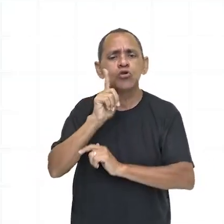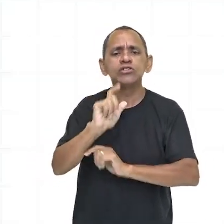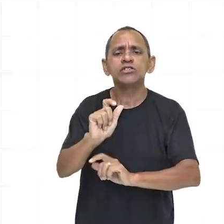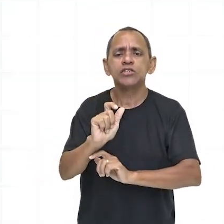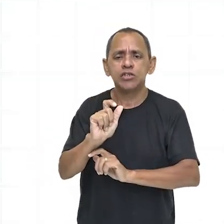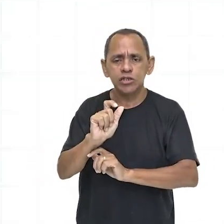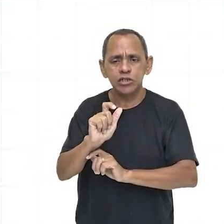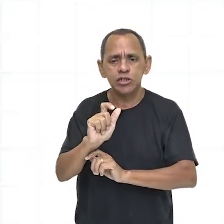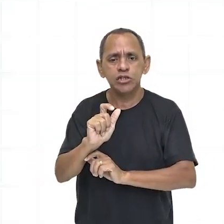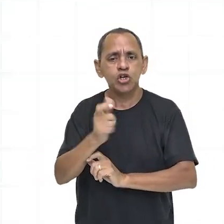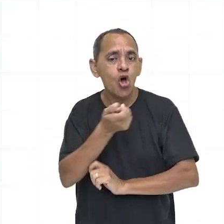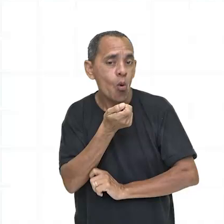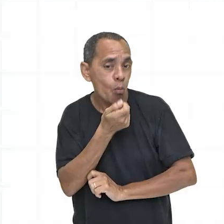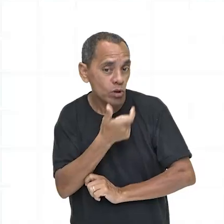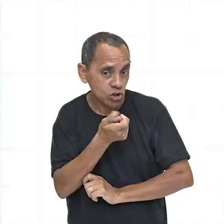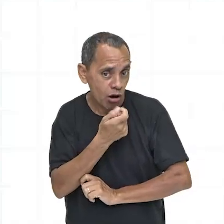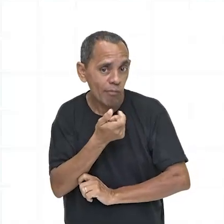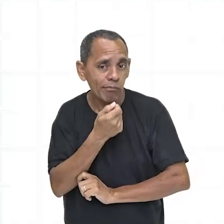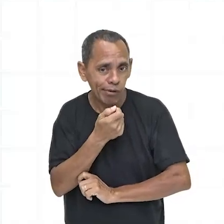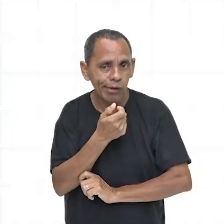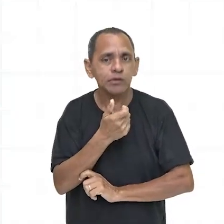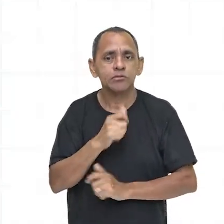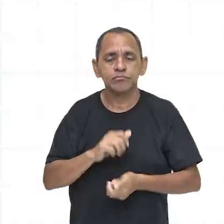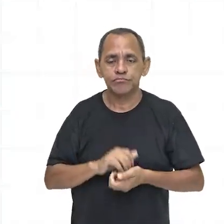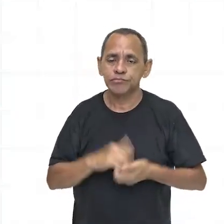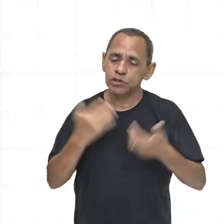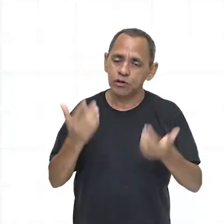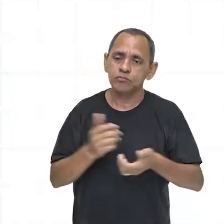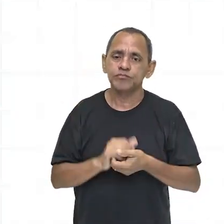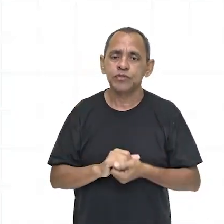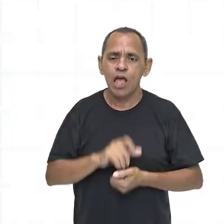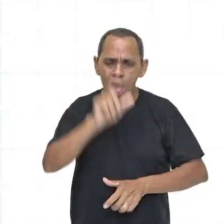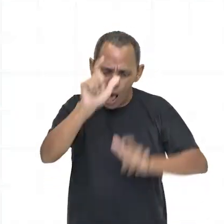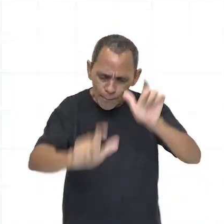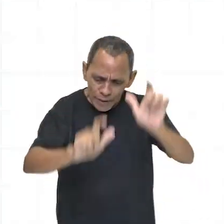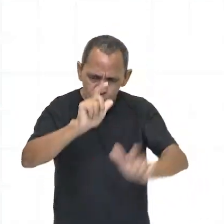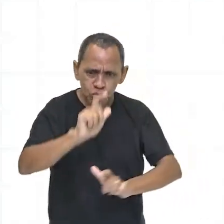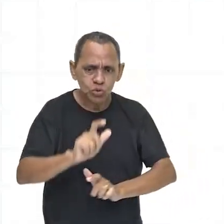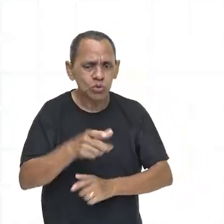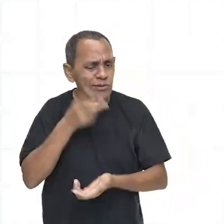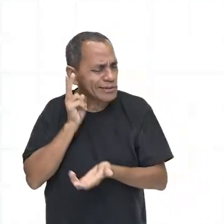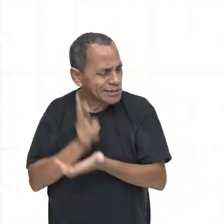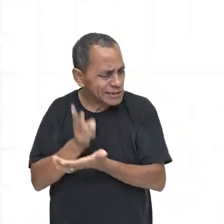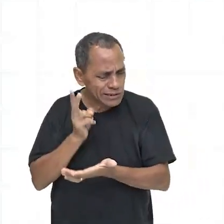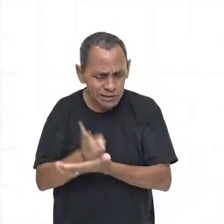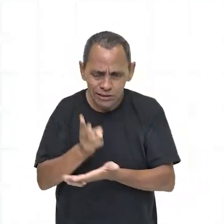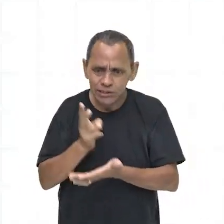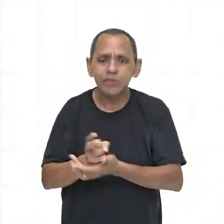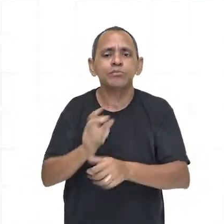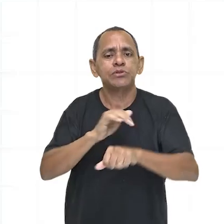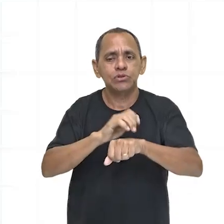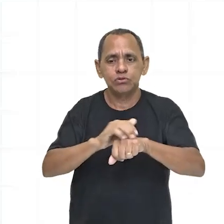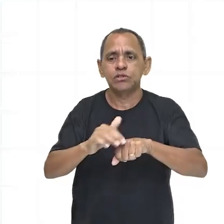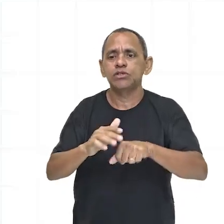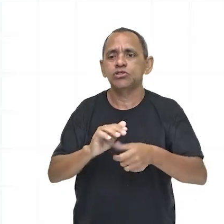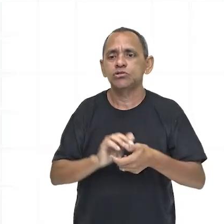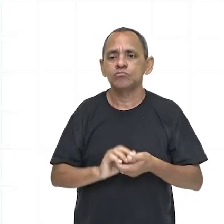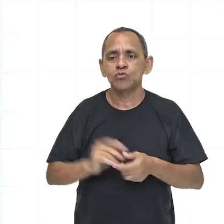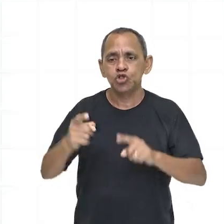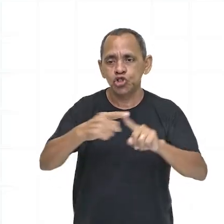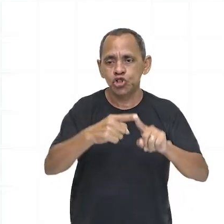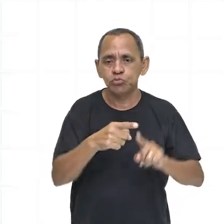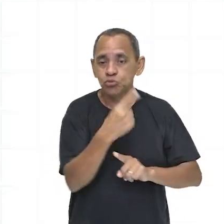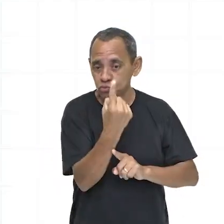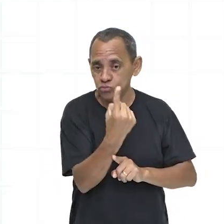Então a pessoa vive nessa condição para a vida toda. Isso daí é o diabetes mellitus tipo 1. Mas